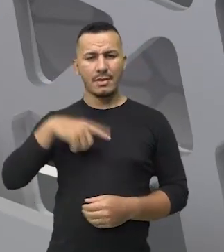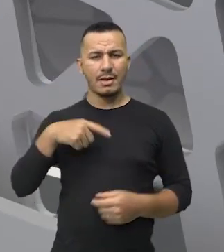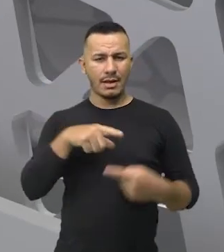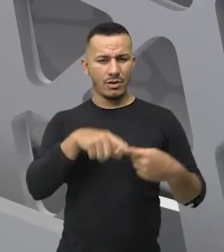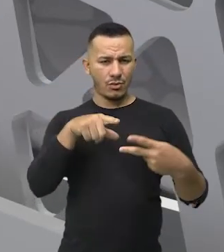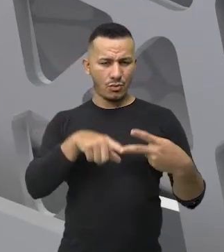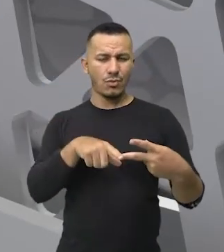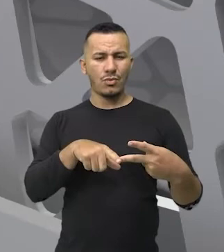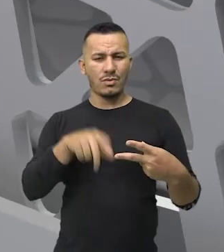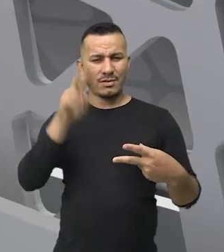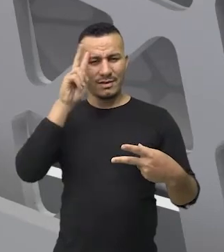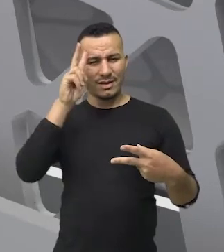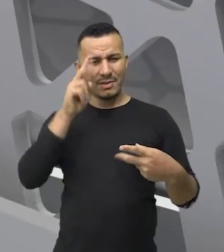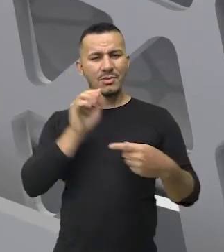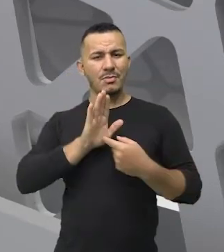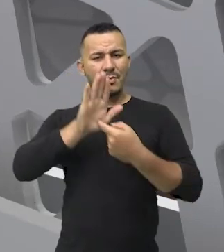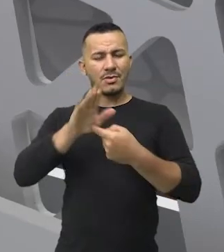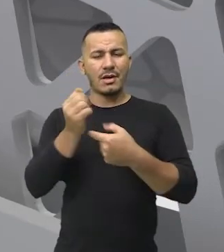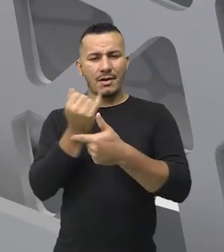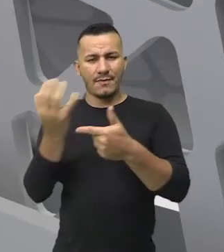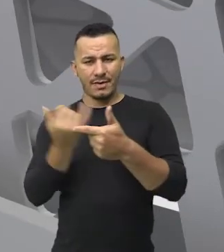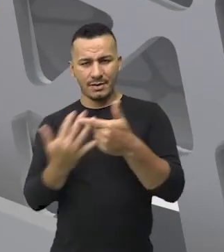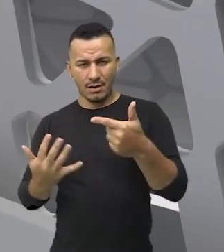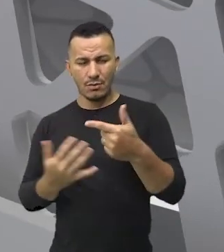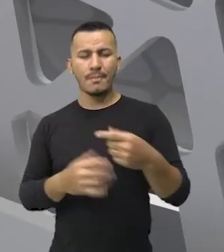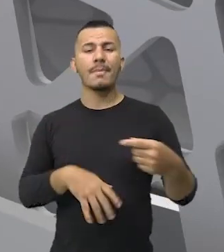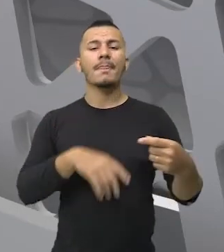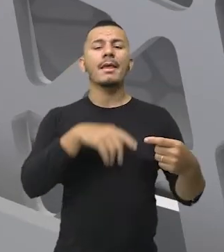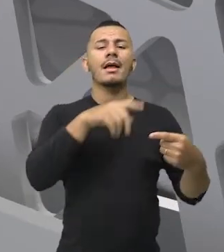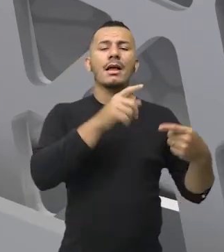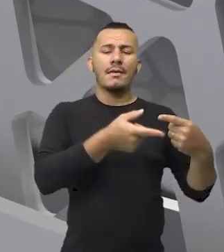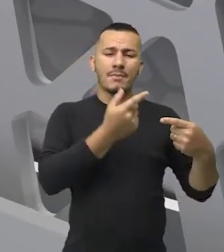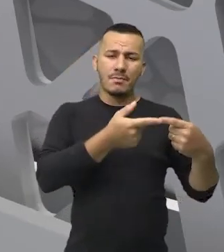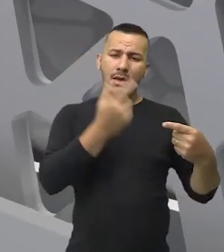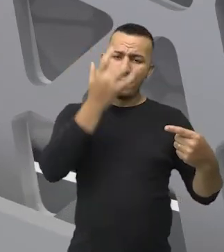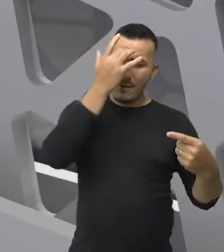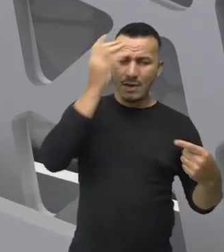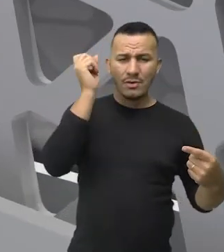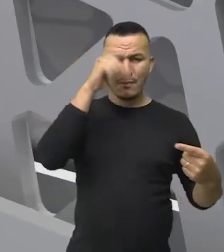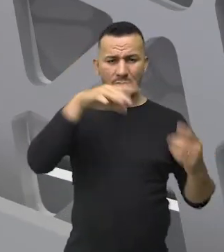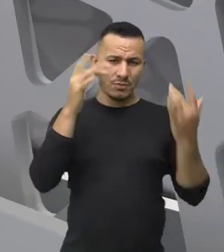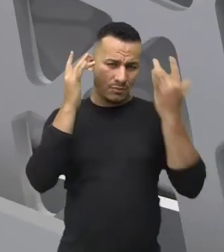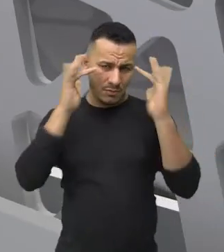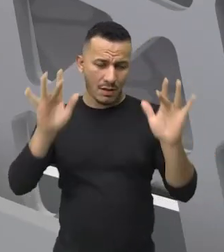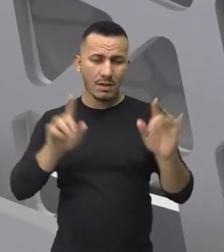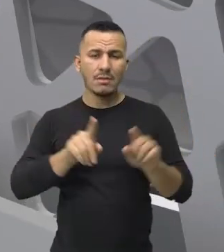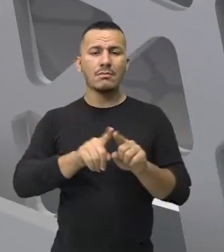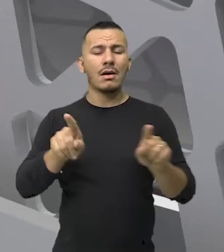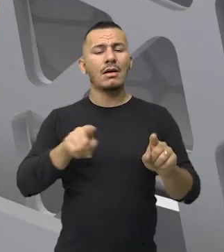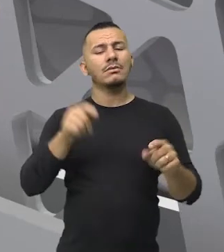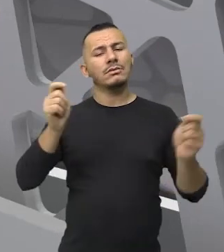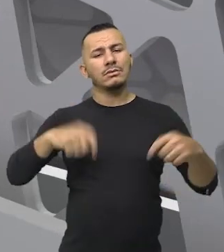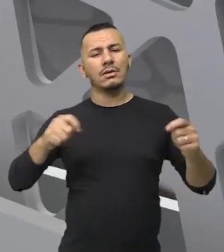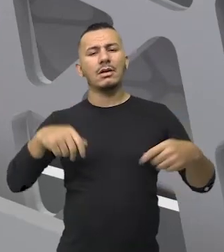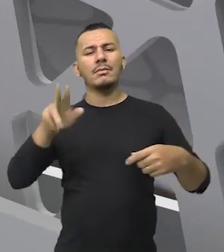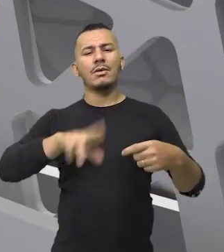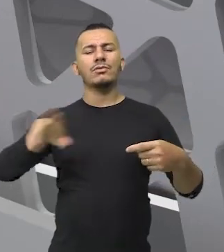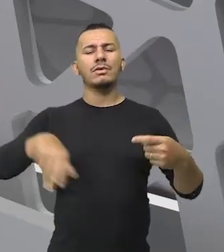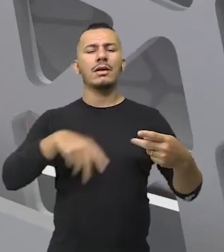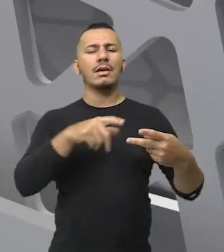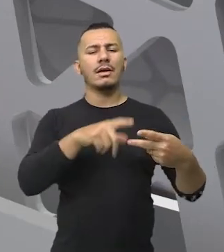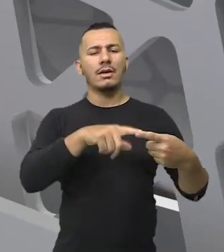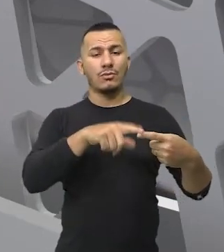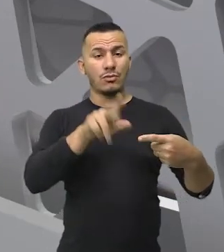duas maneiras de representar a fração? Uma delas, não sei se mais fácil ou mais difícil, mas uma delas é a gente utilizar a